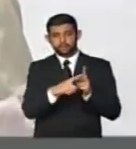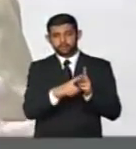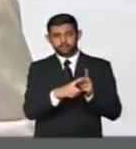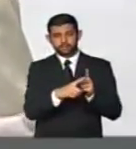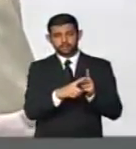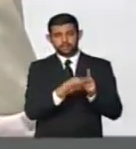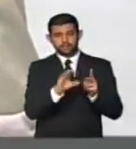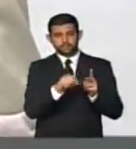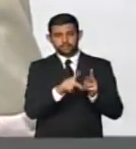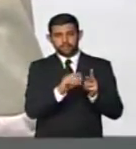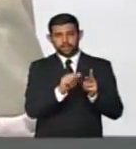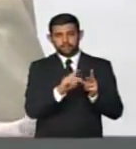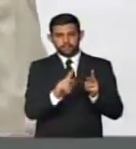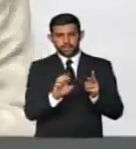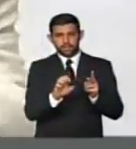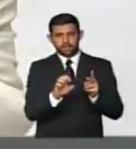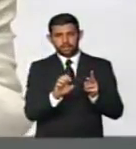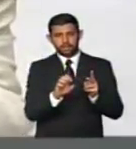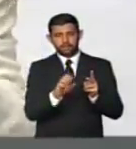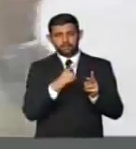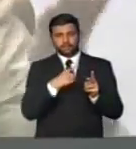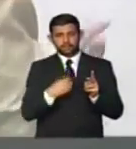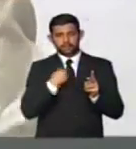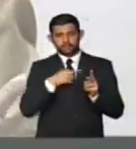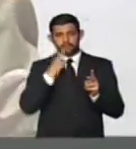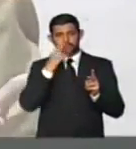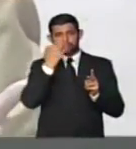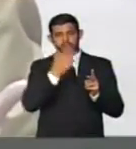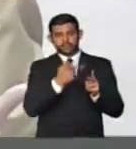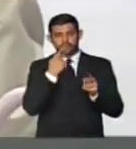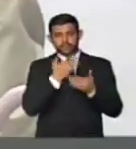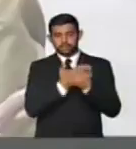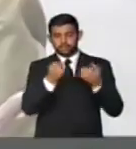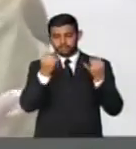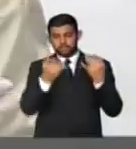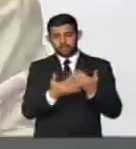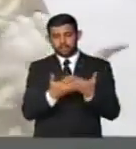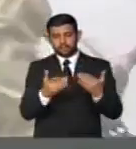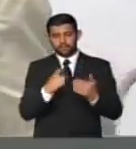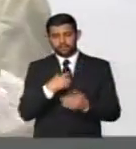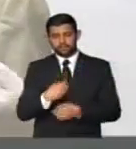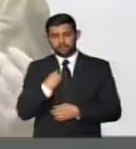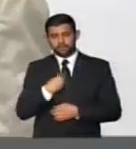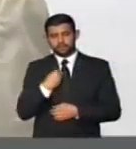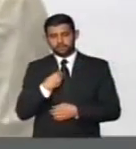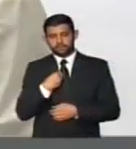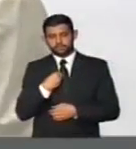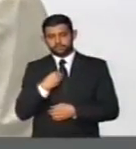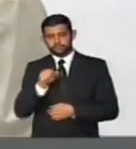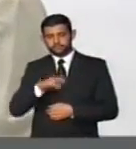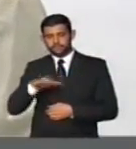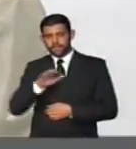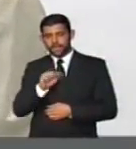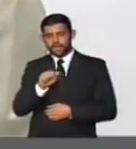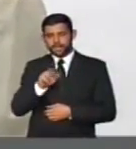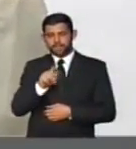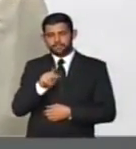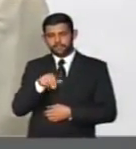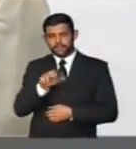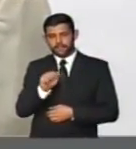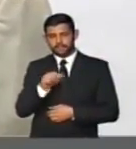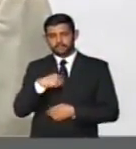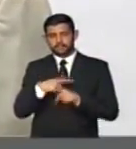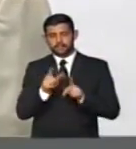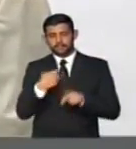a suape e nós vamos abc descreveu bem nós temos um gesso da região de araripina